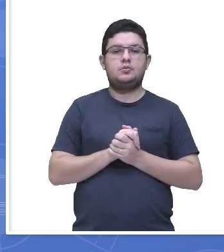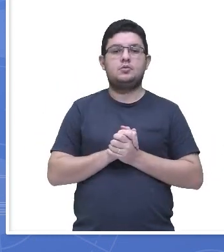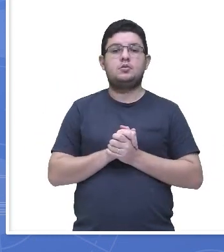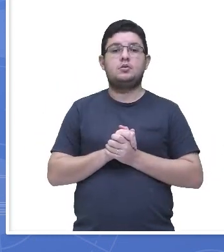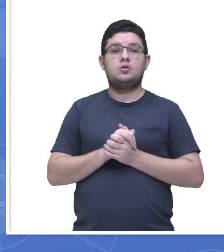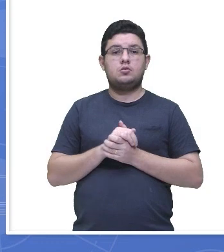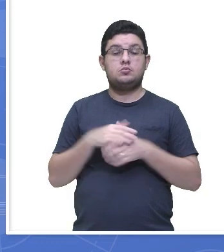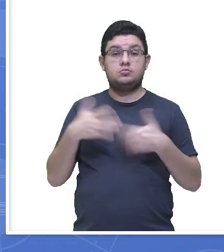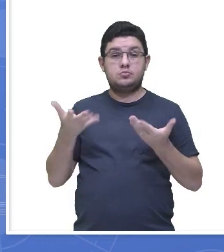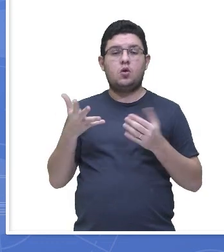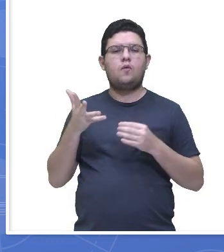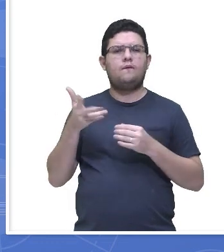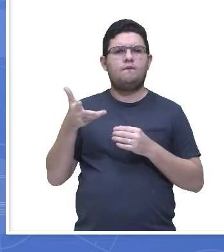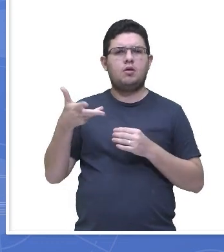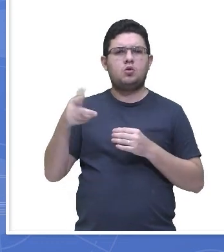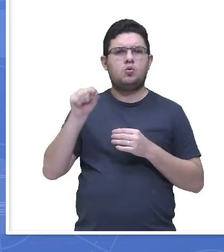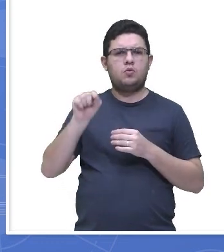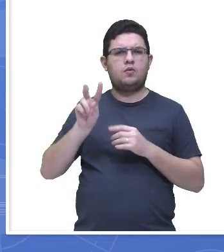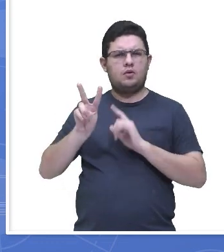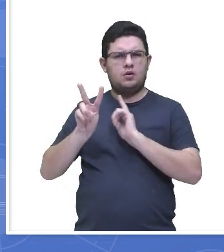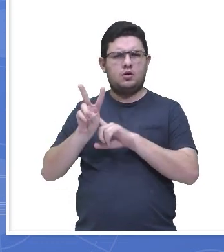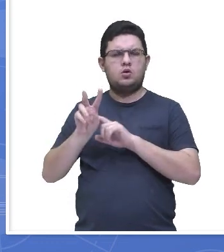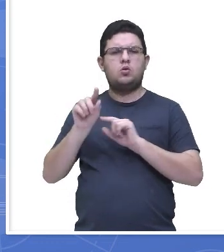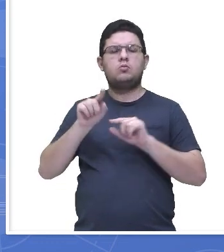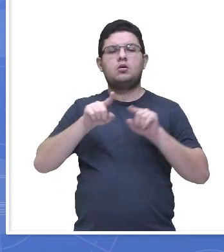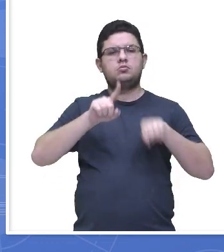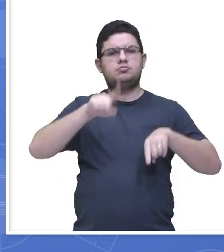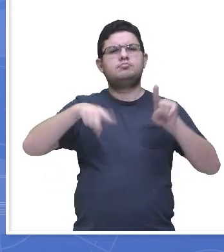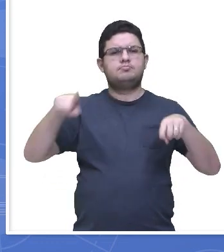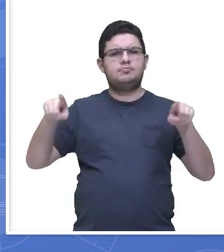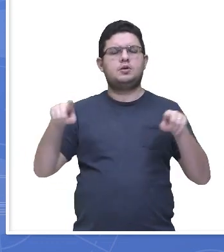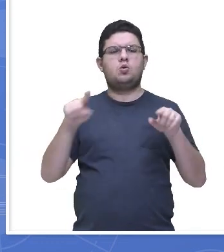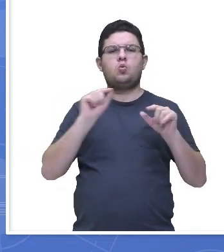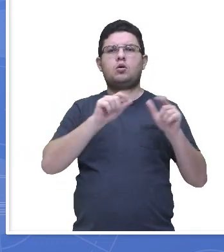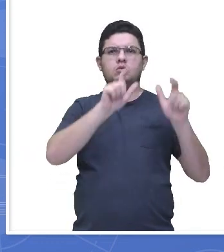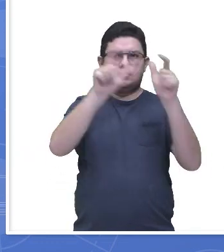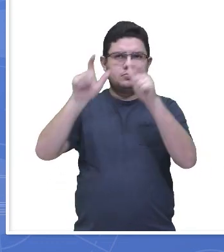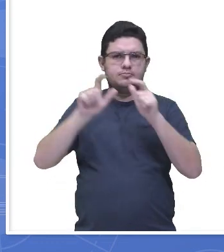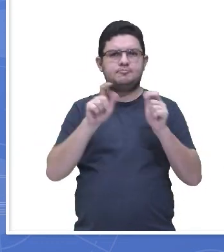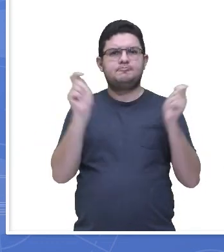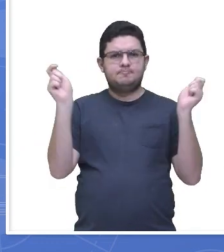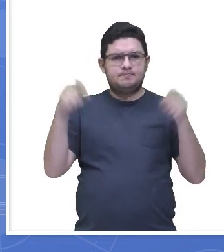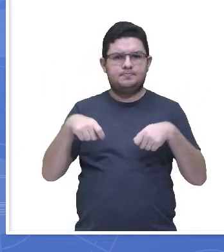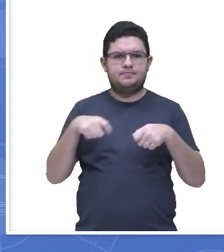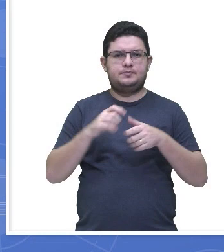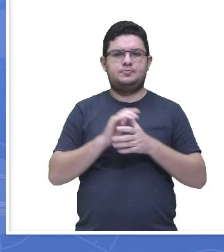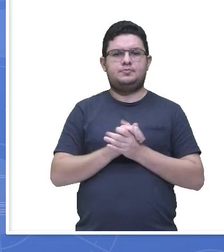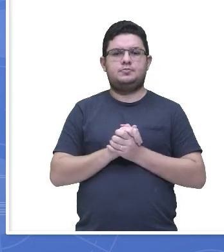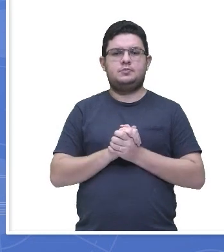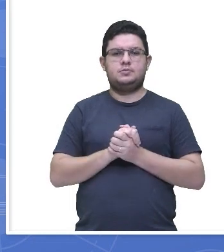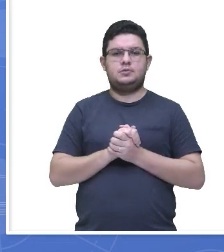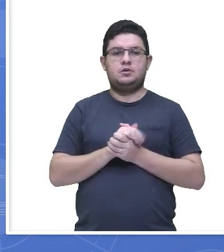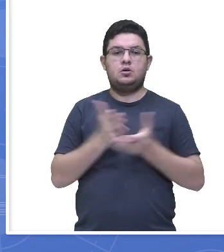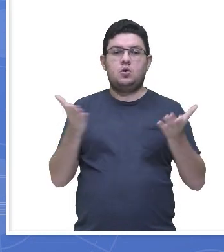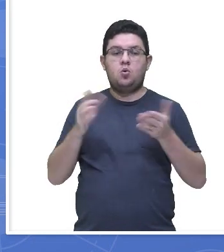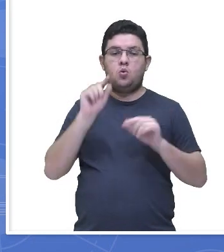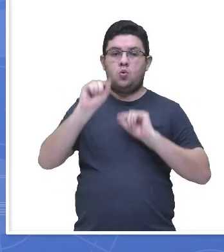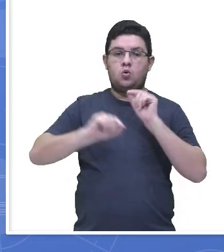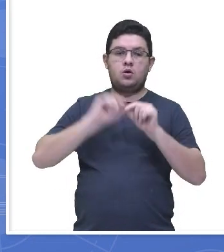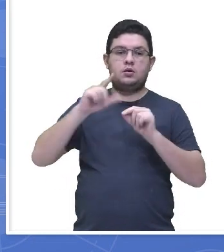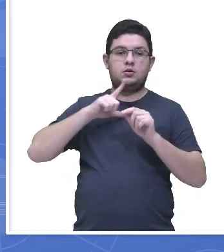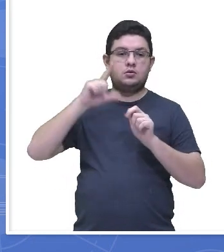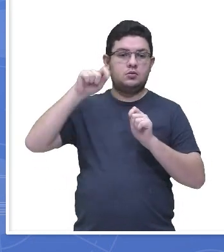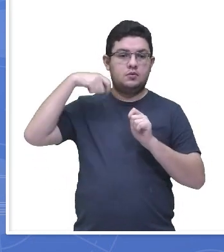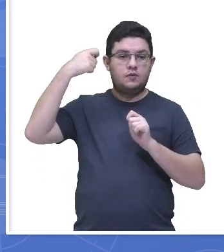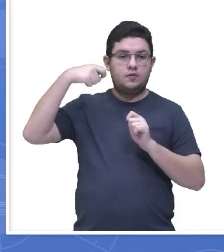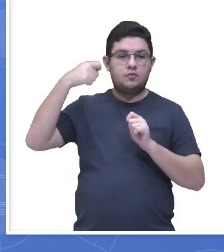velocidade, ele pode me fornecer a variação da posição. Vamos ver aqui uma animação mostrando a construção do gráfico e destacando essa